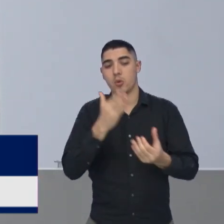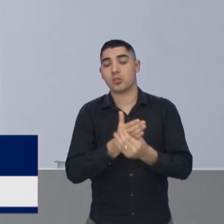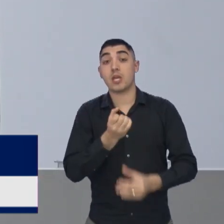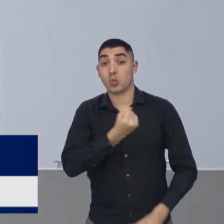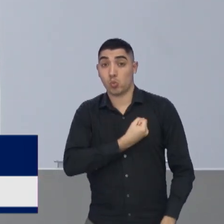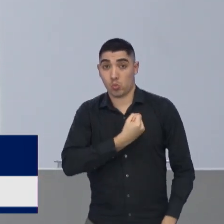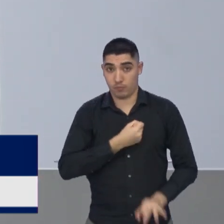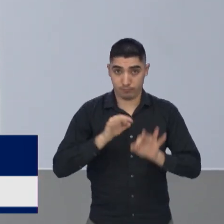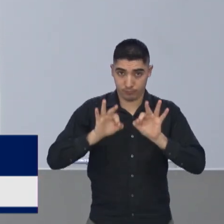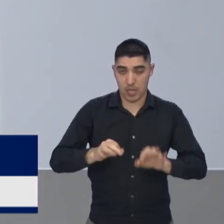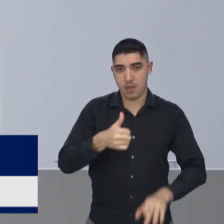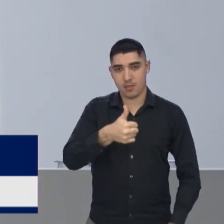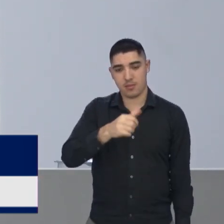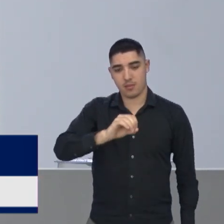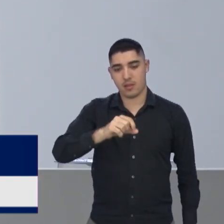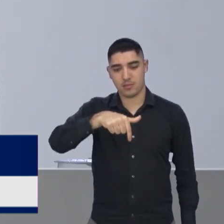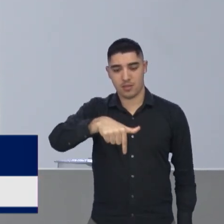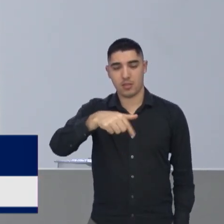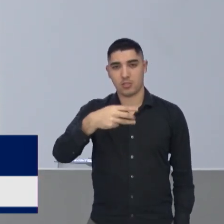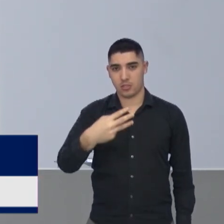número